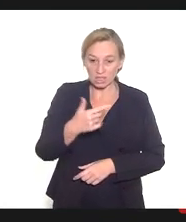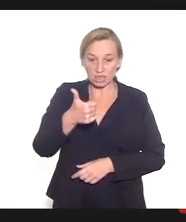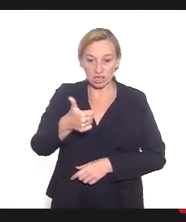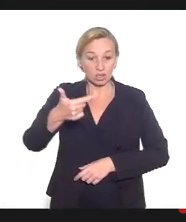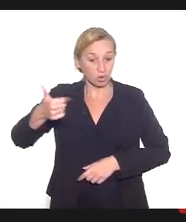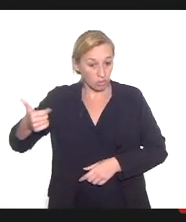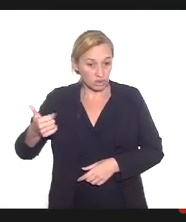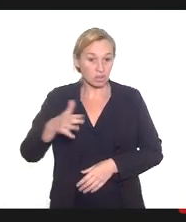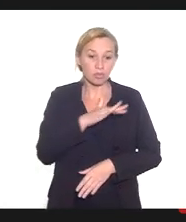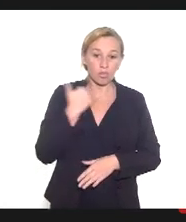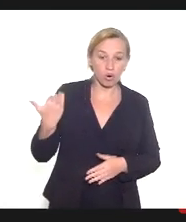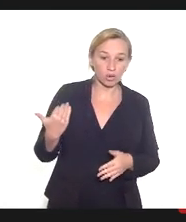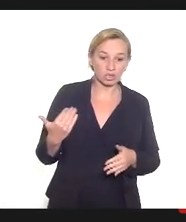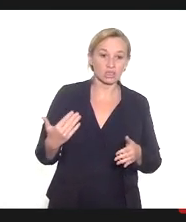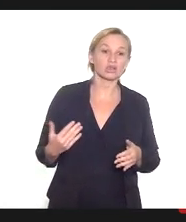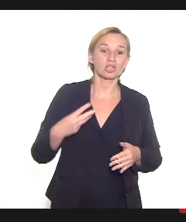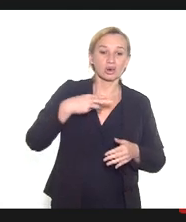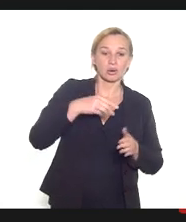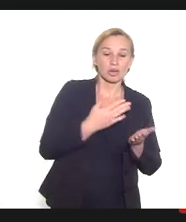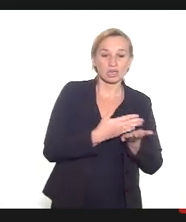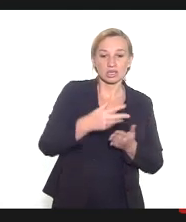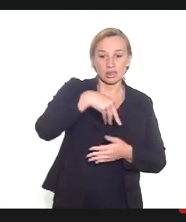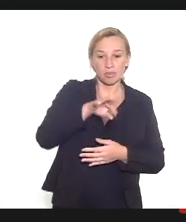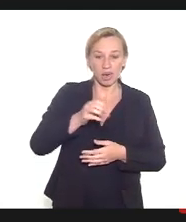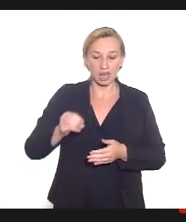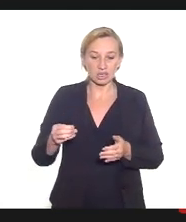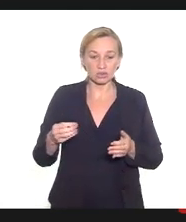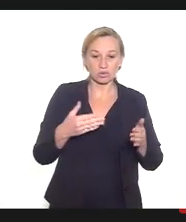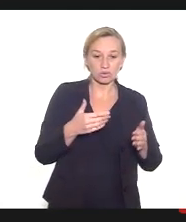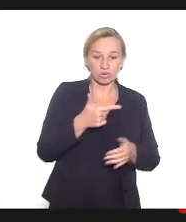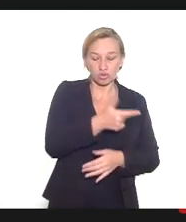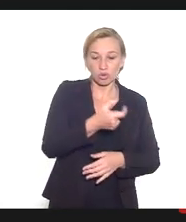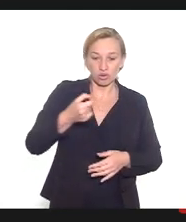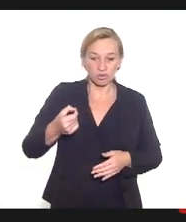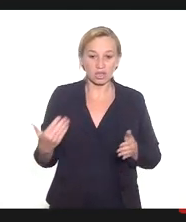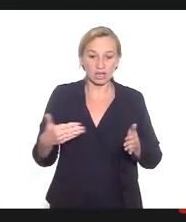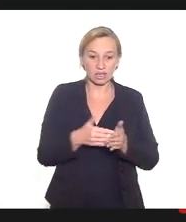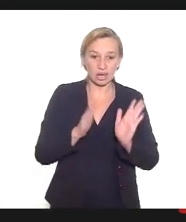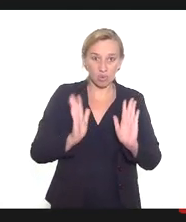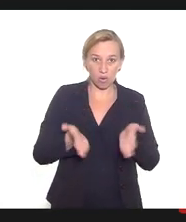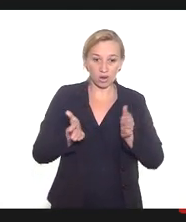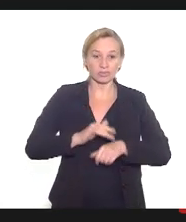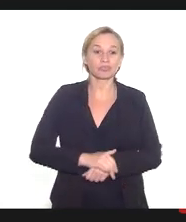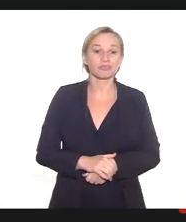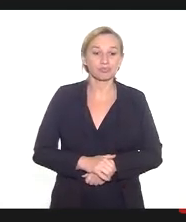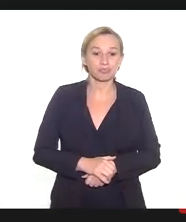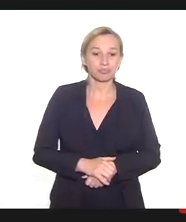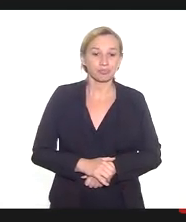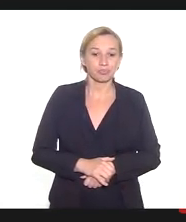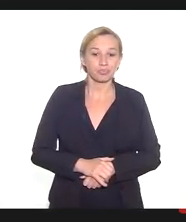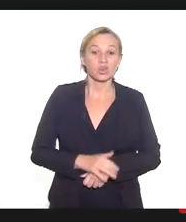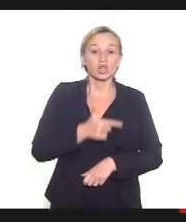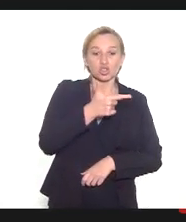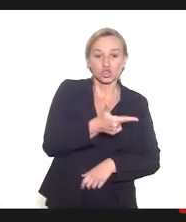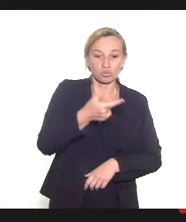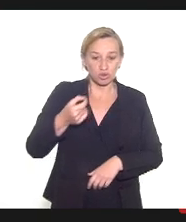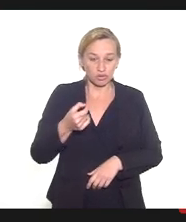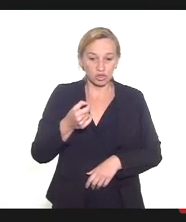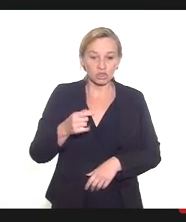2020 até a última planeta disponível desde Junho deste ano sendo que em